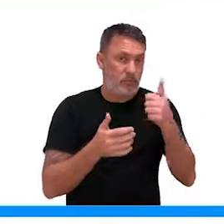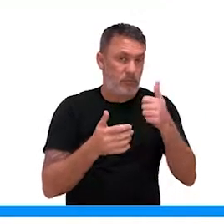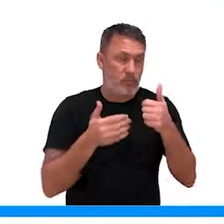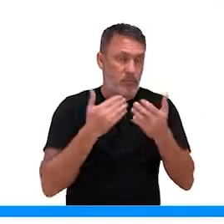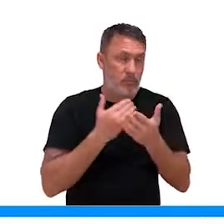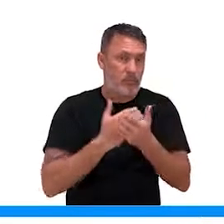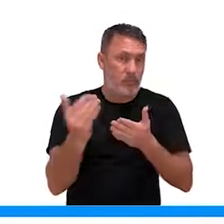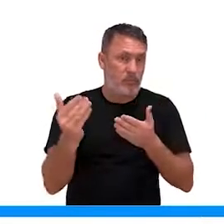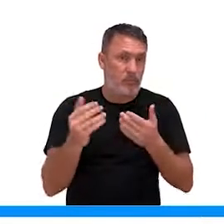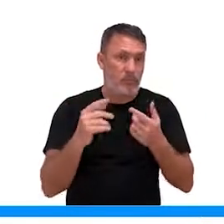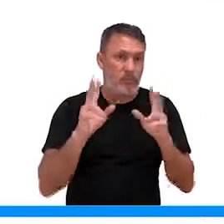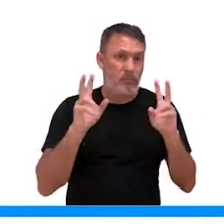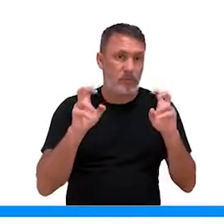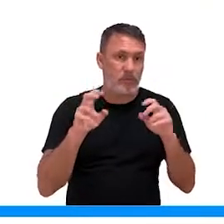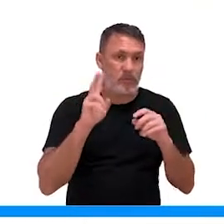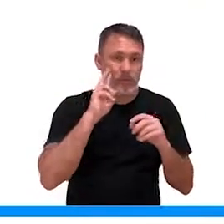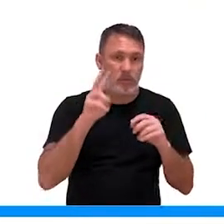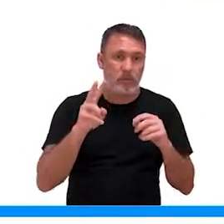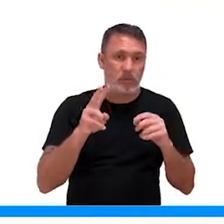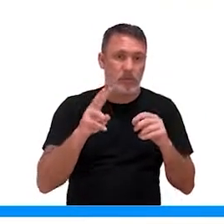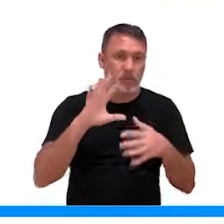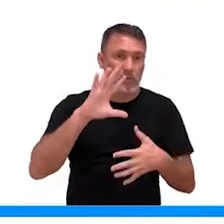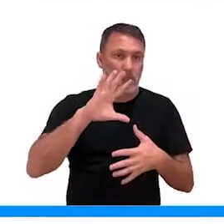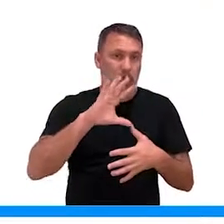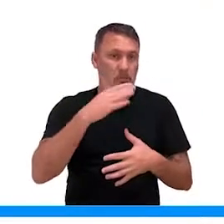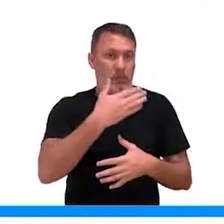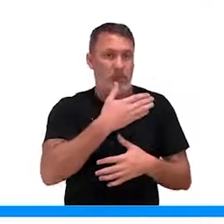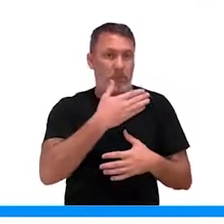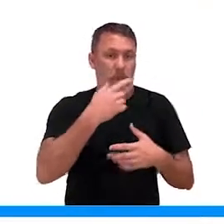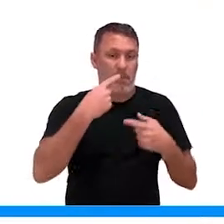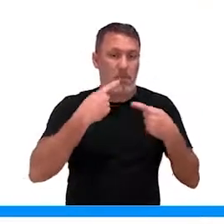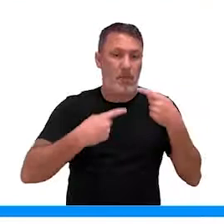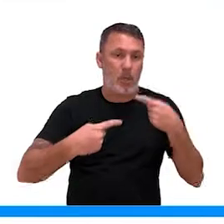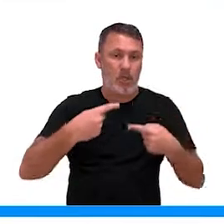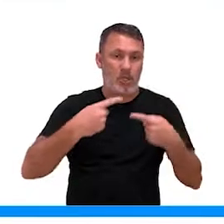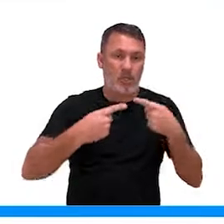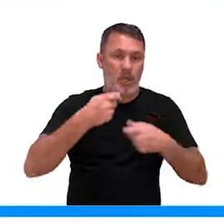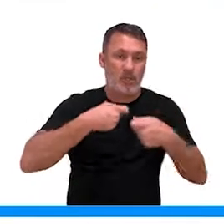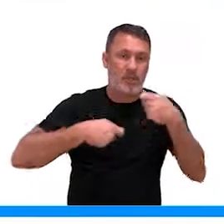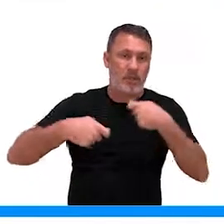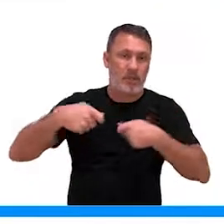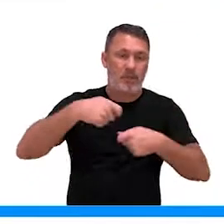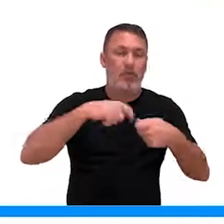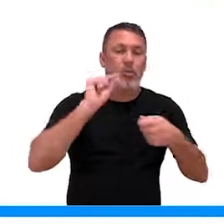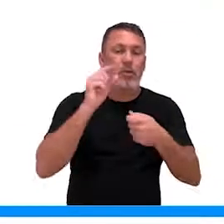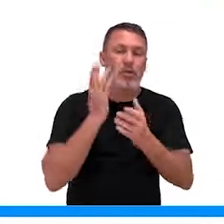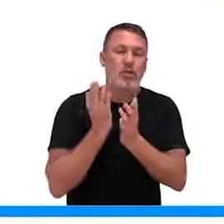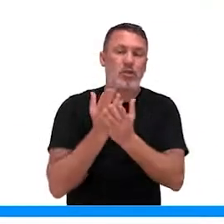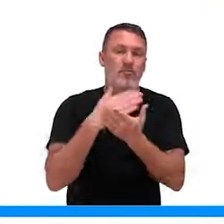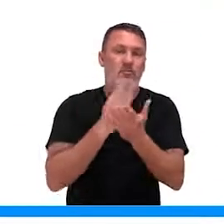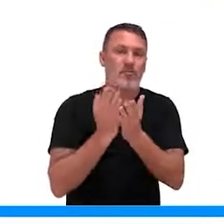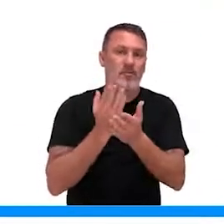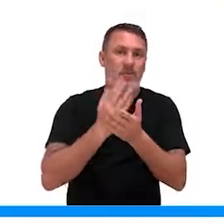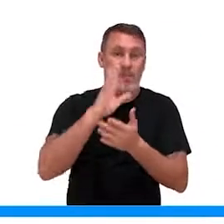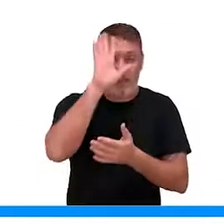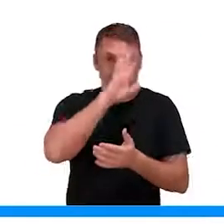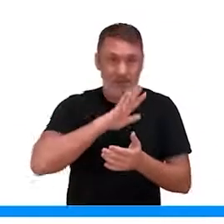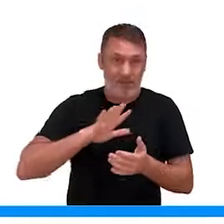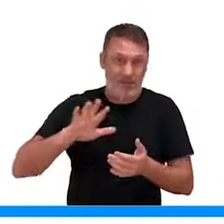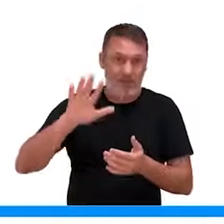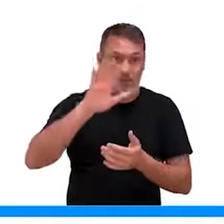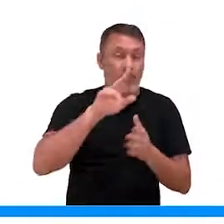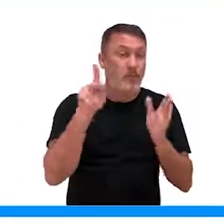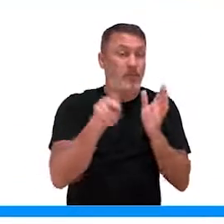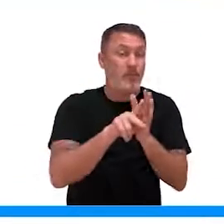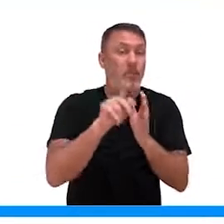chamada política administrativa, a divisão ou regionalização política administrativa do